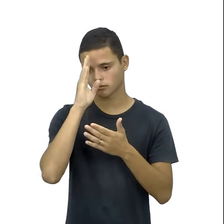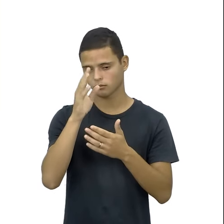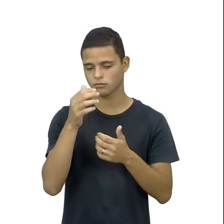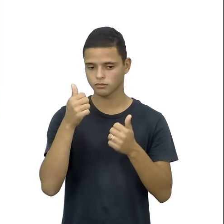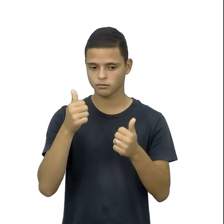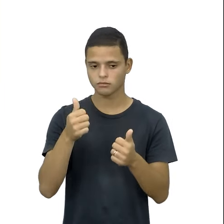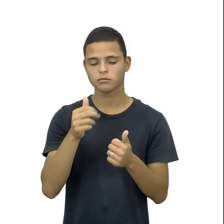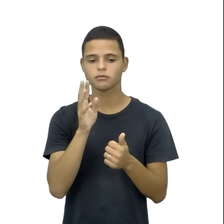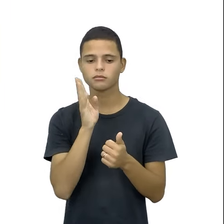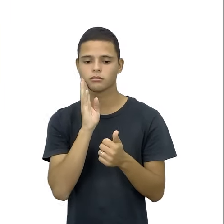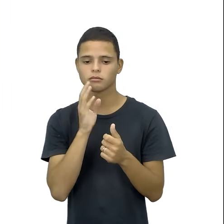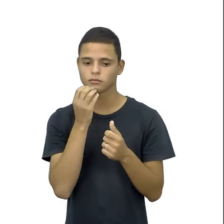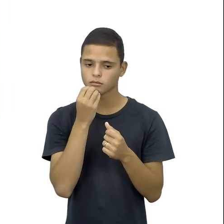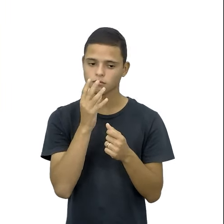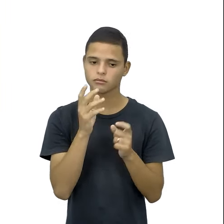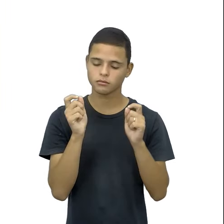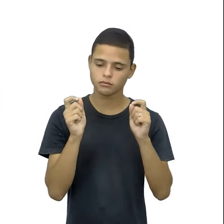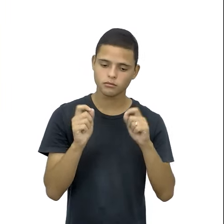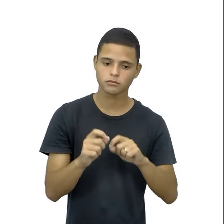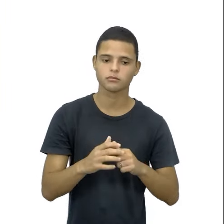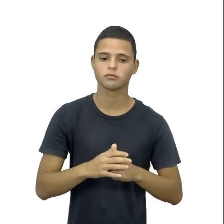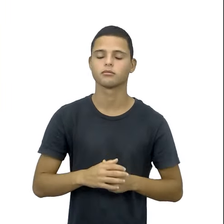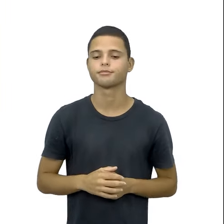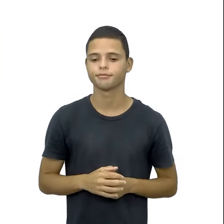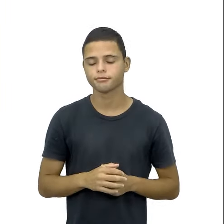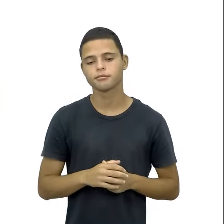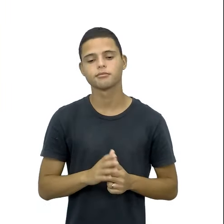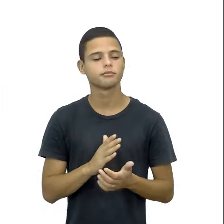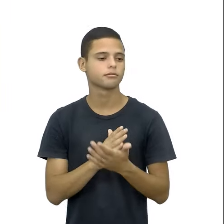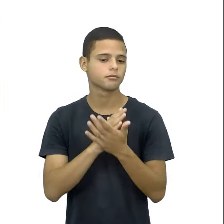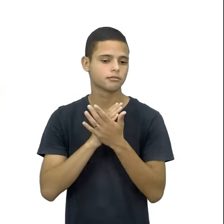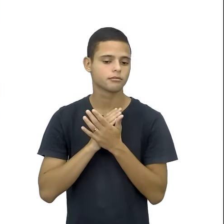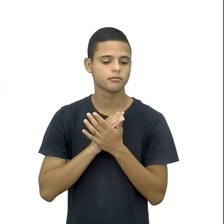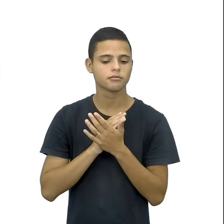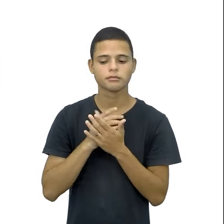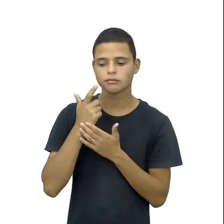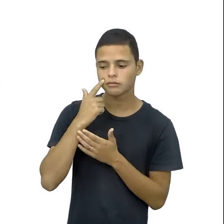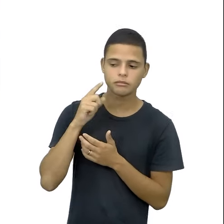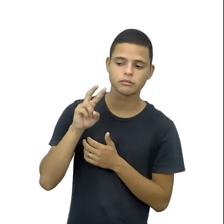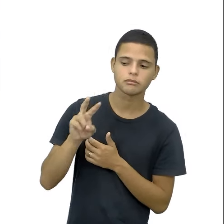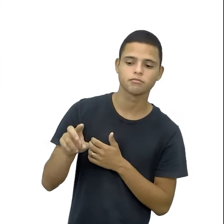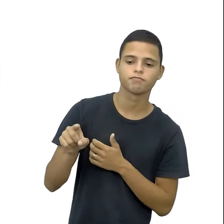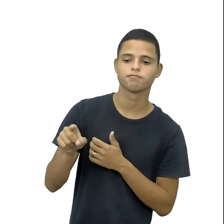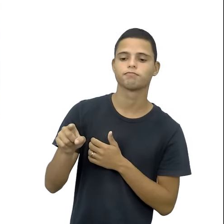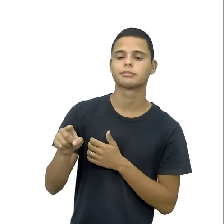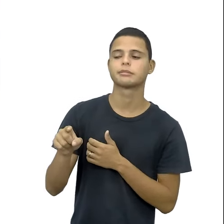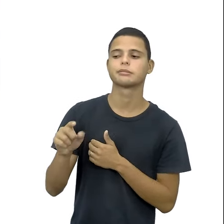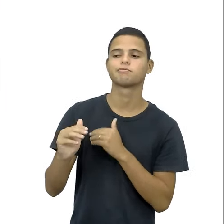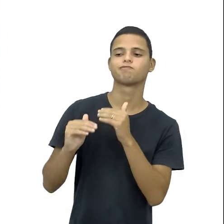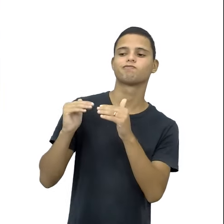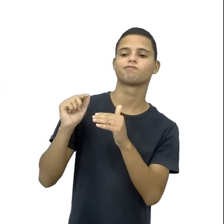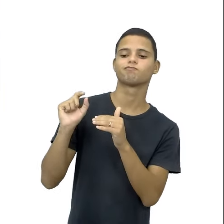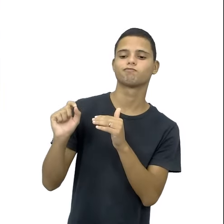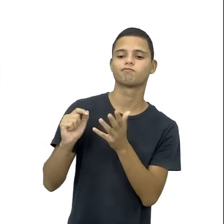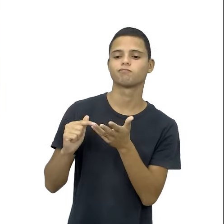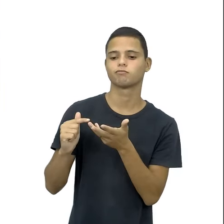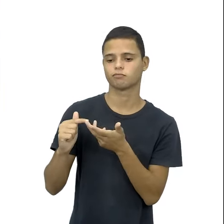né, priorize aquelas, essa daqui vai me ajudar, né, e olhe o processo cognitivo que está envolvido